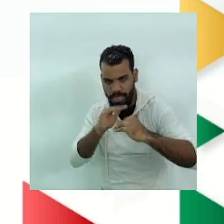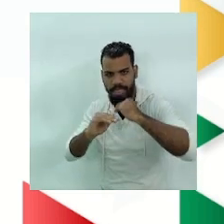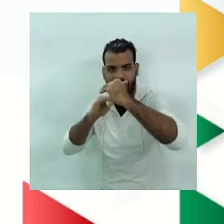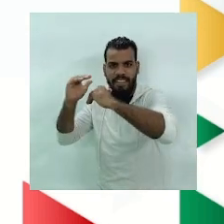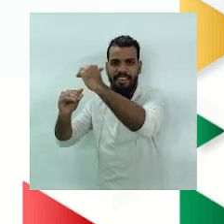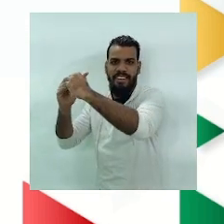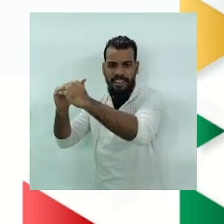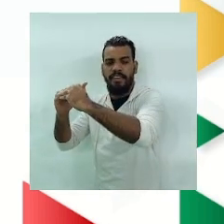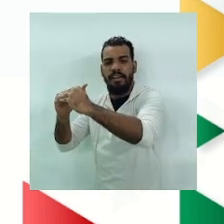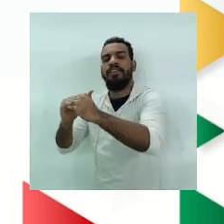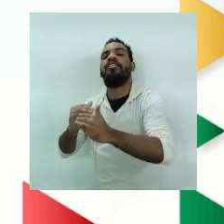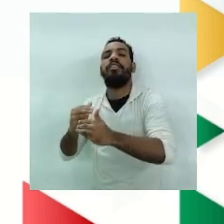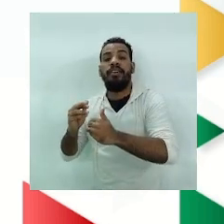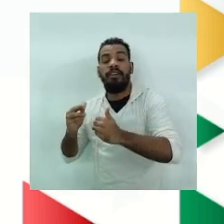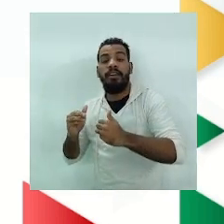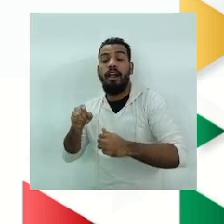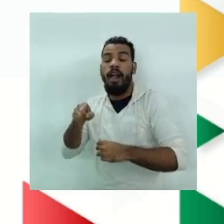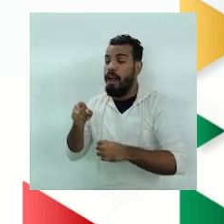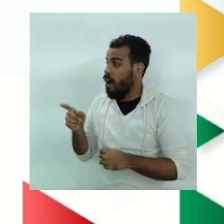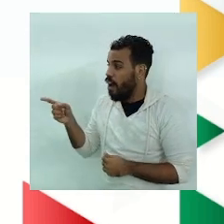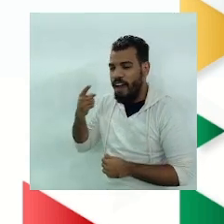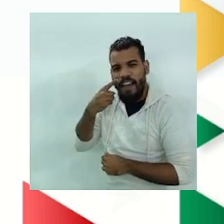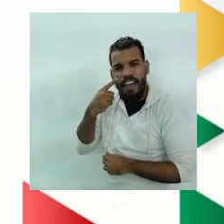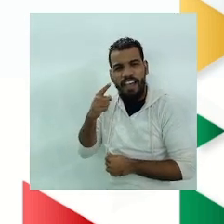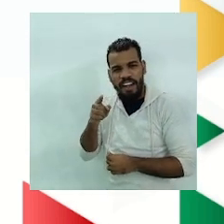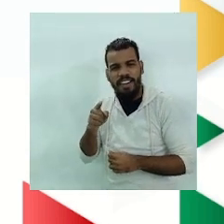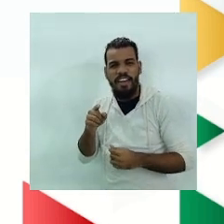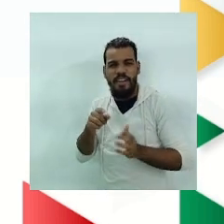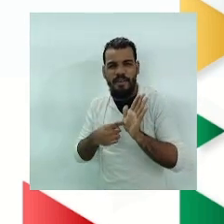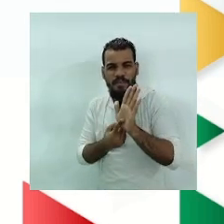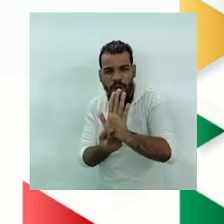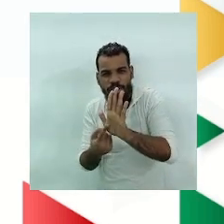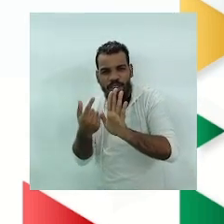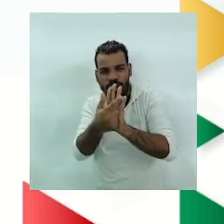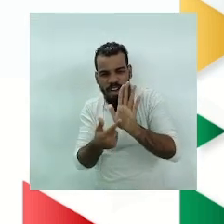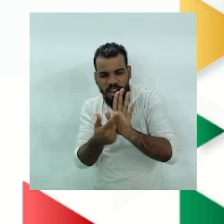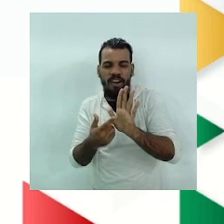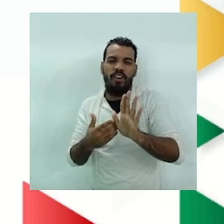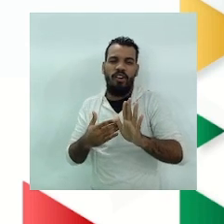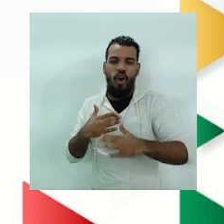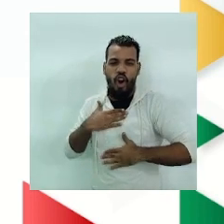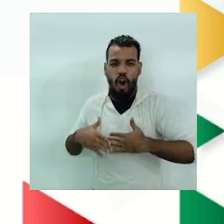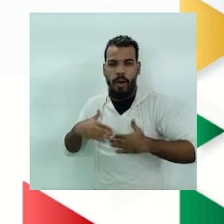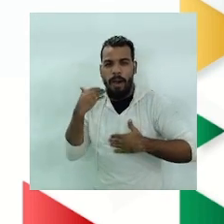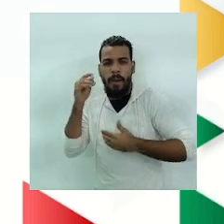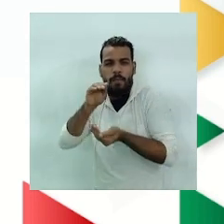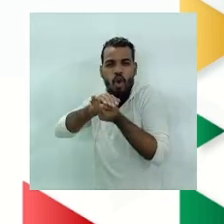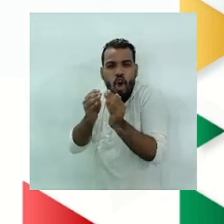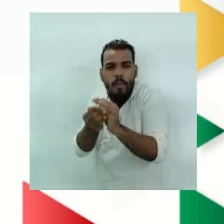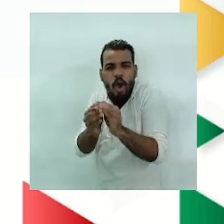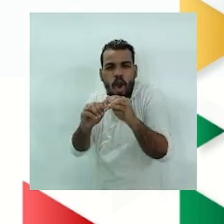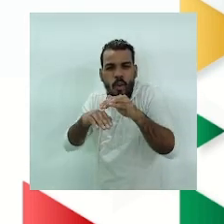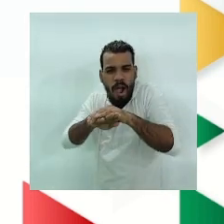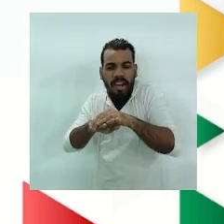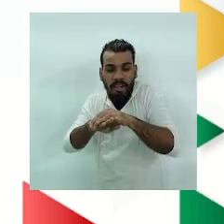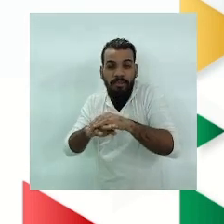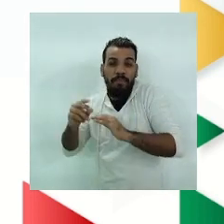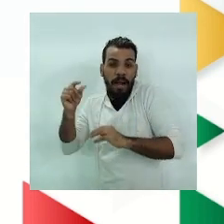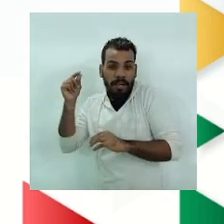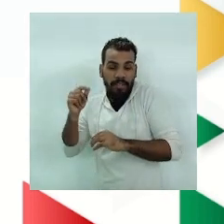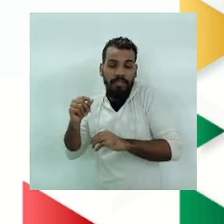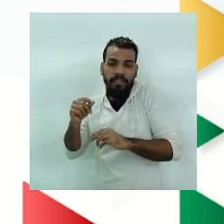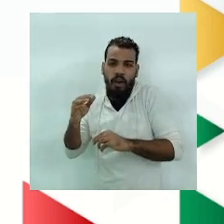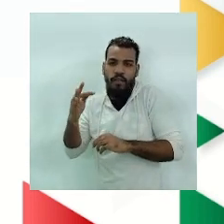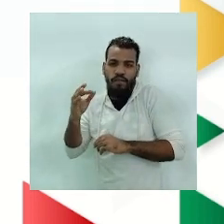são restos ou vestígios preservados da existência de organismos que viveram no passado. A respeito